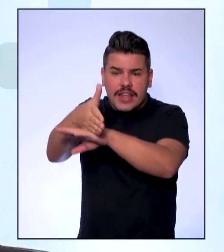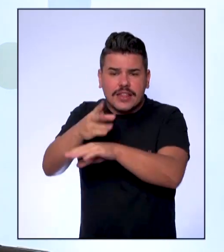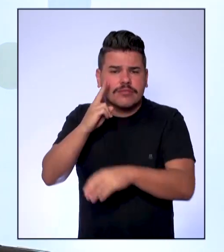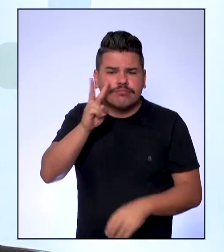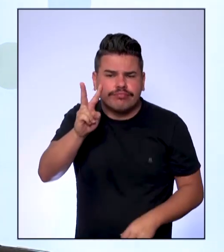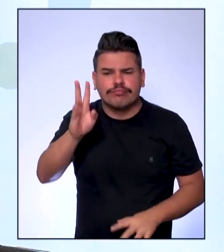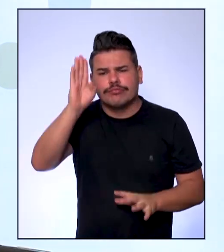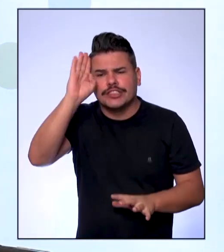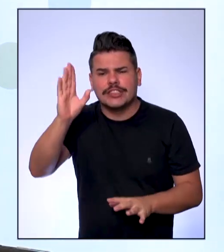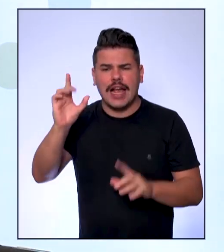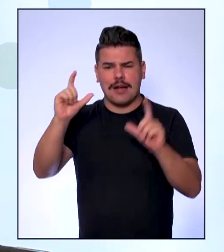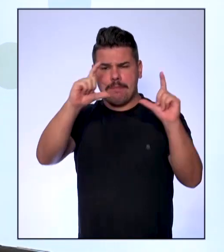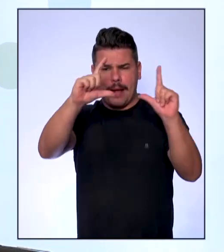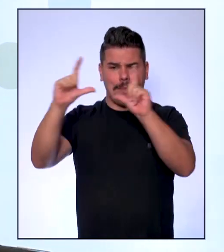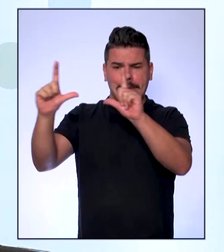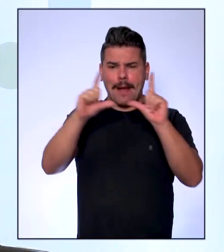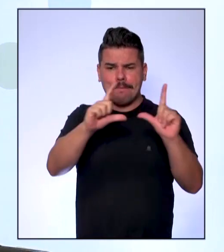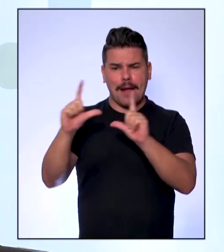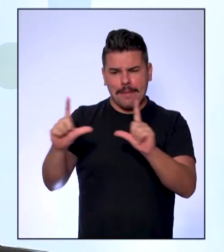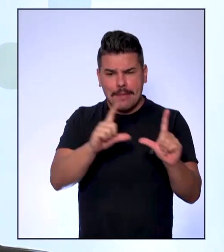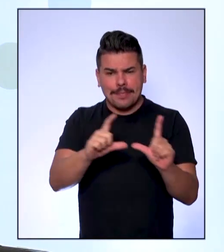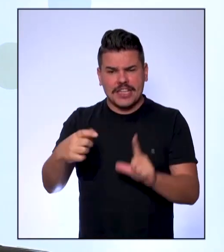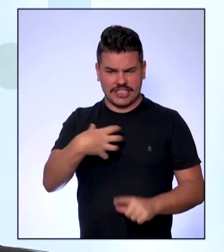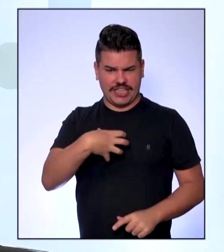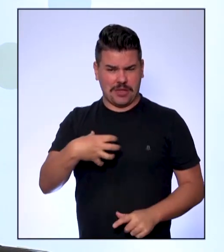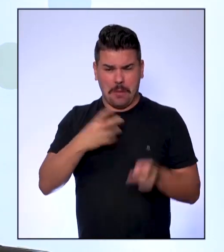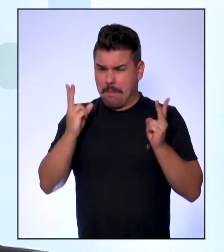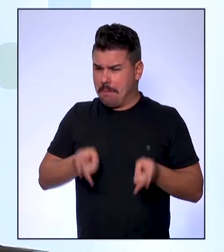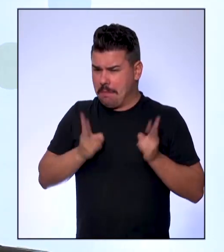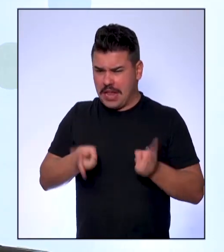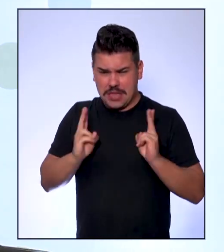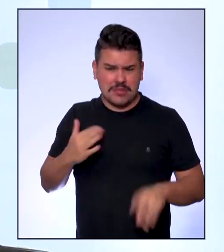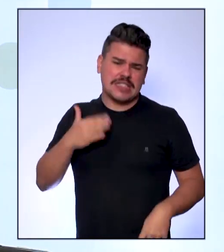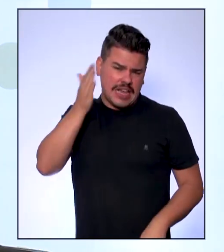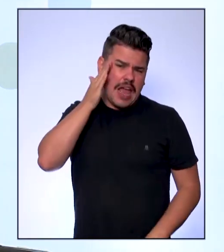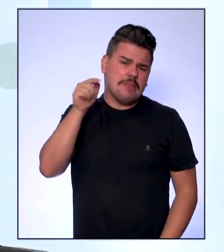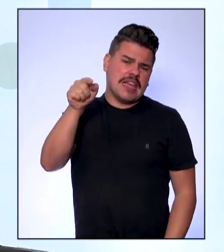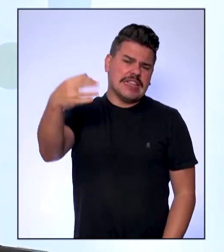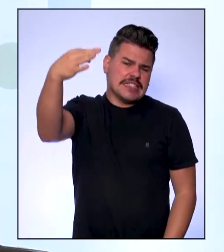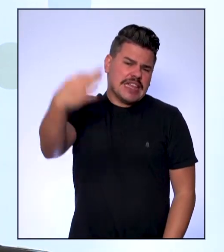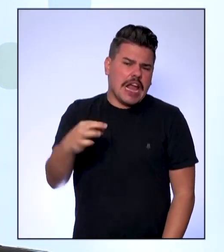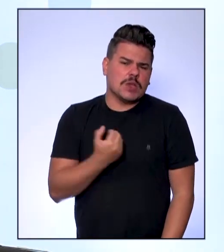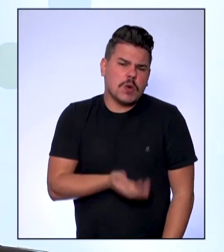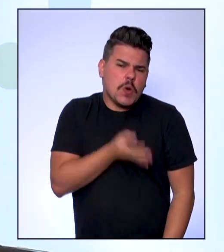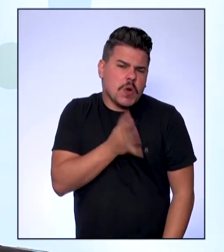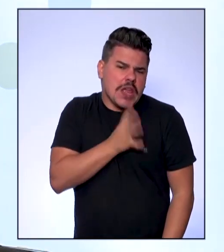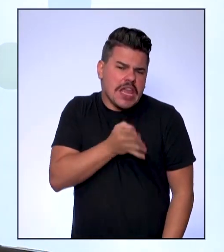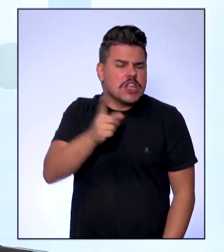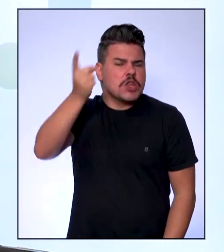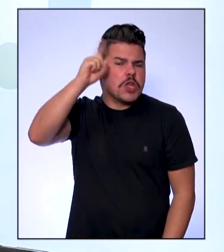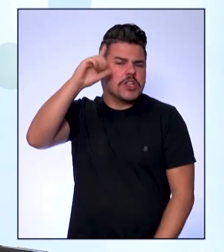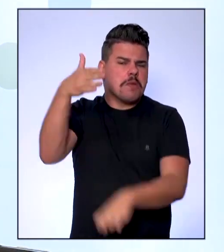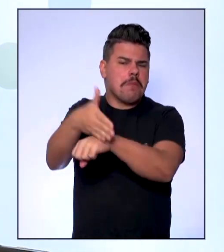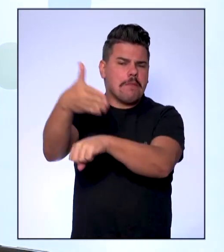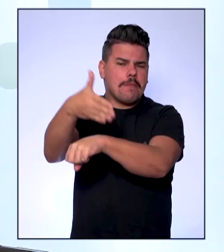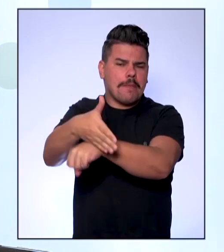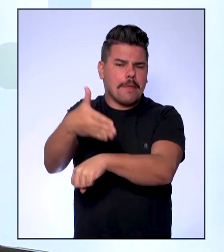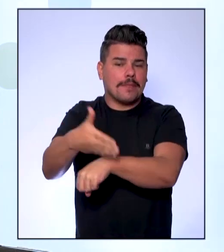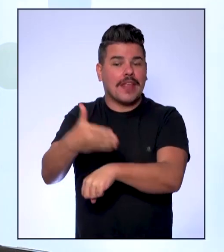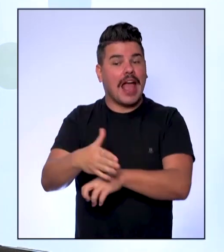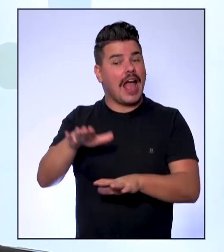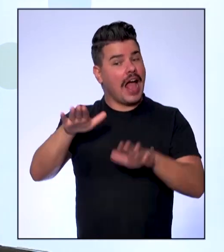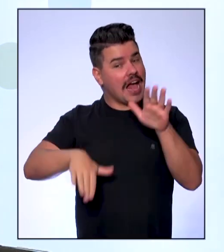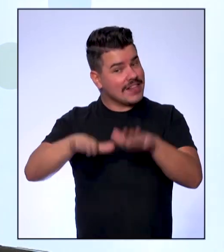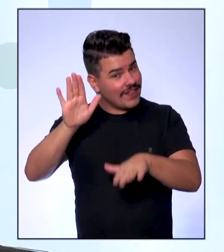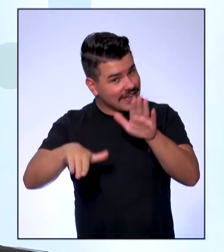em cima, como está escrito na barrinha. A gente só vai lá e fala, não, esse aqui é o site porque eu conheço, venho aqui todos os dias. E aí, na